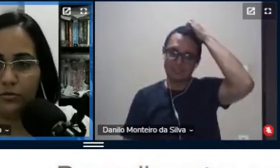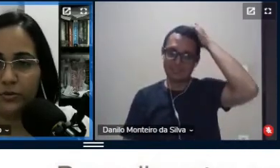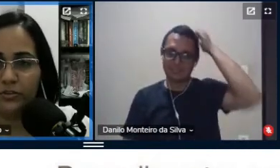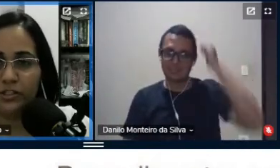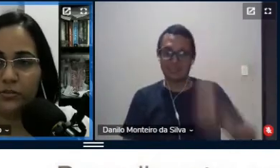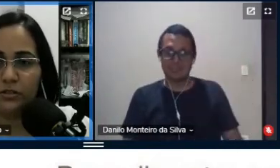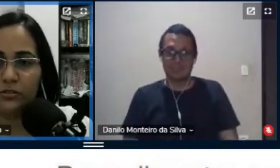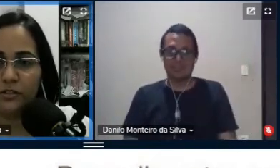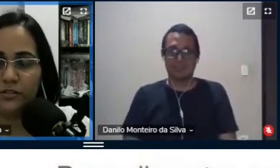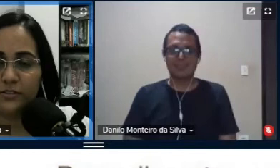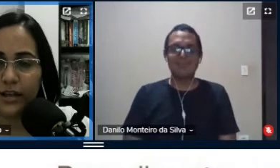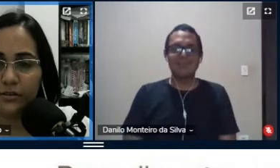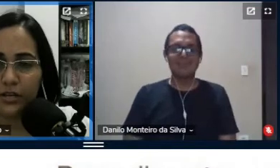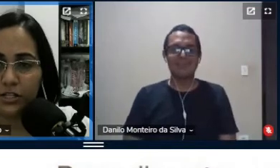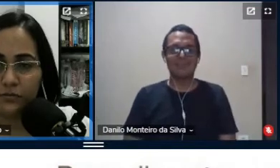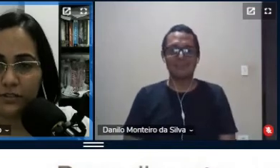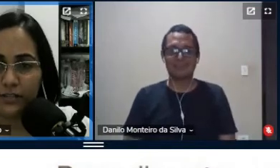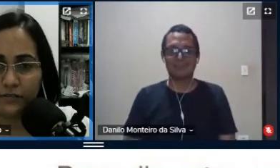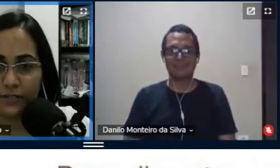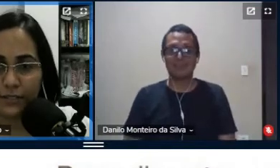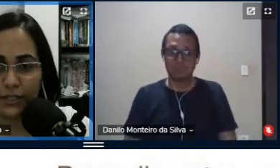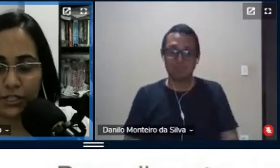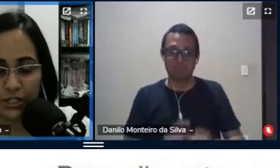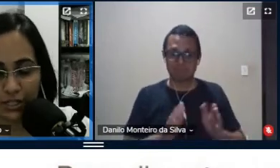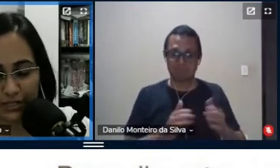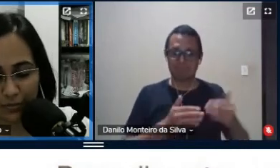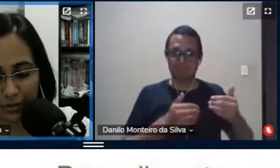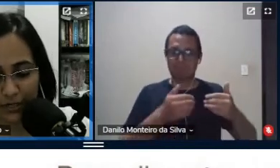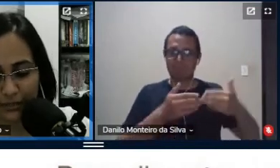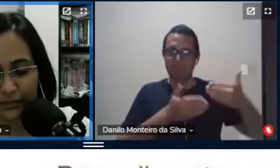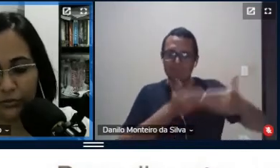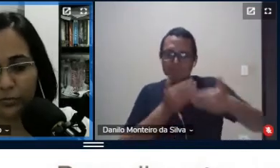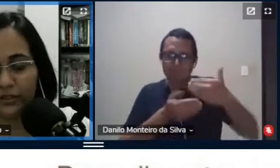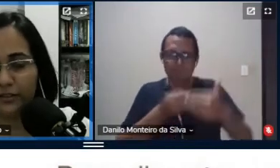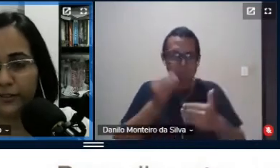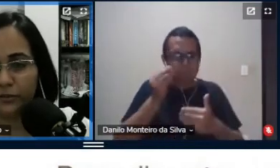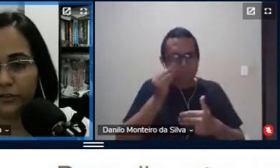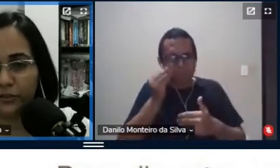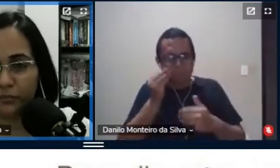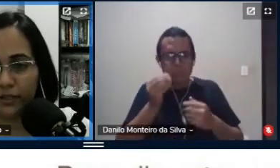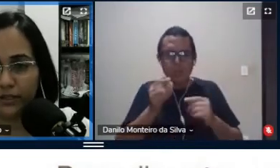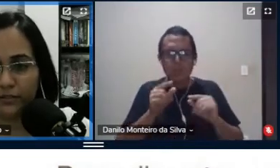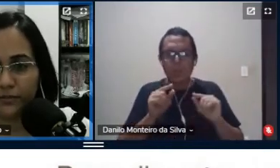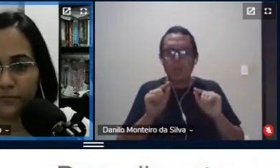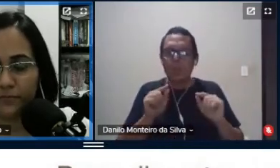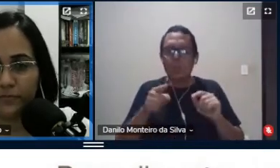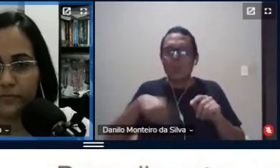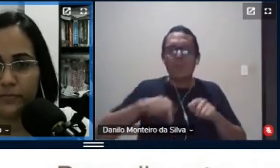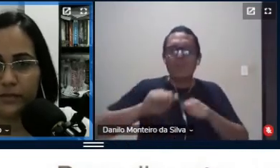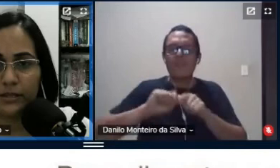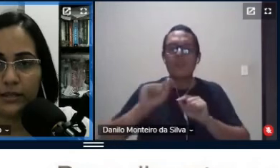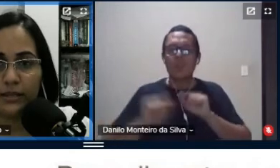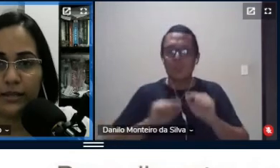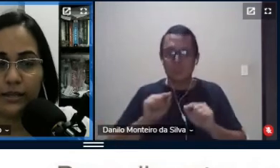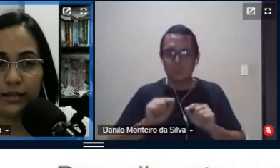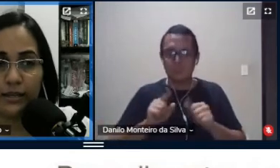Então, o procedimento do nosso ensaio, o que a gente vai ter que fazer? A gente tem que dar uma olhada na documentação da nossa peça,